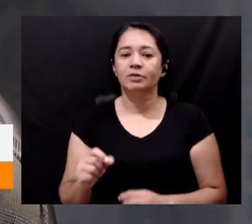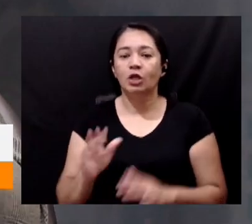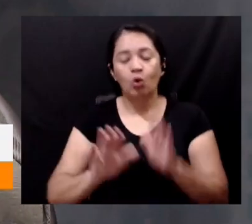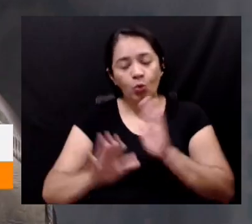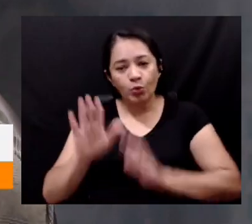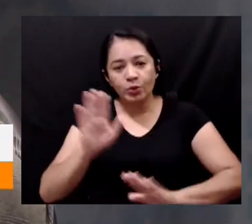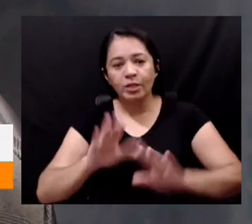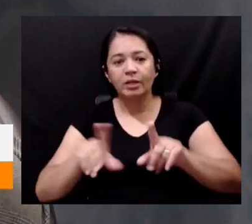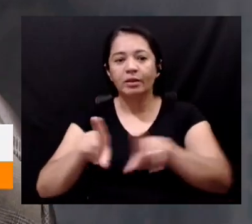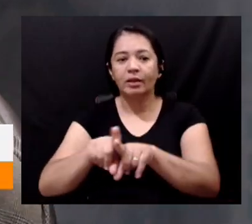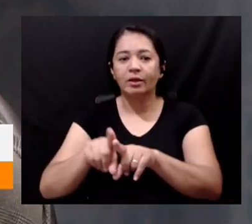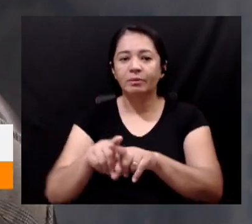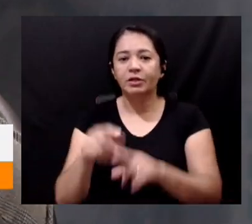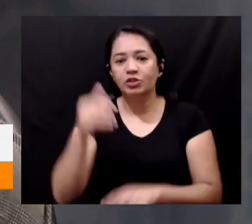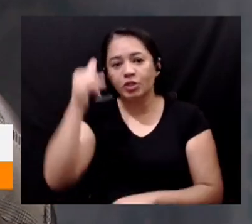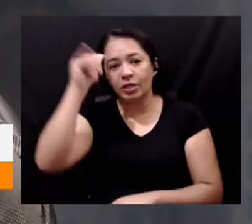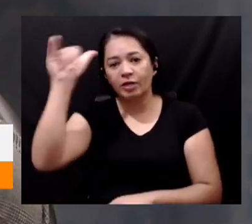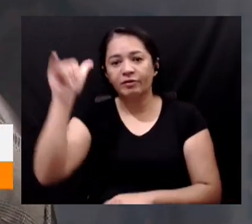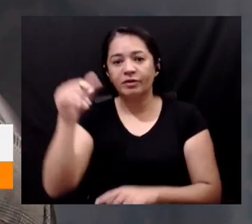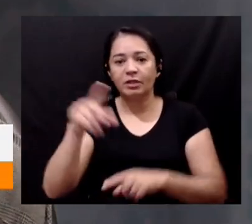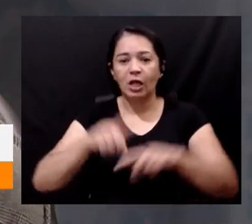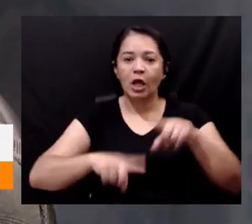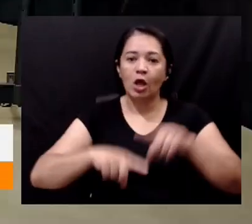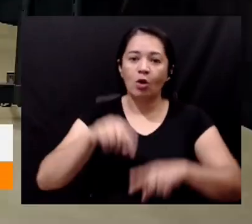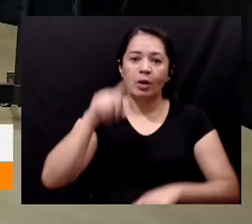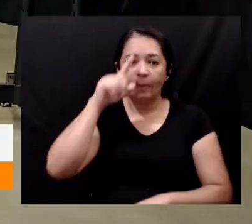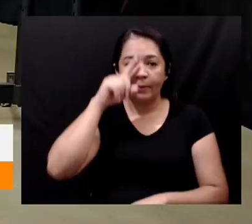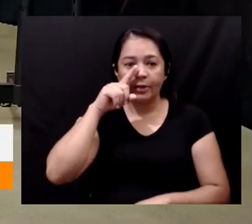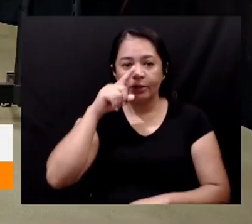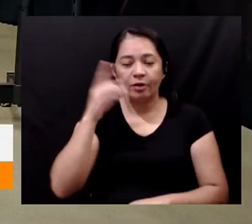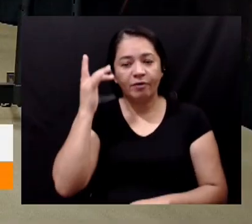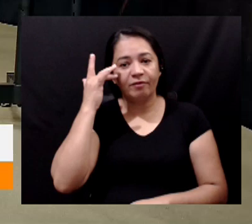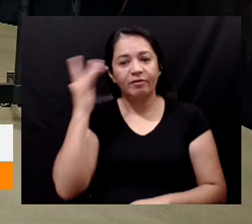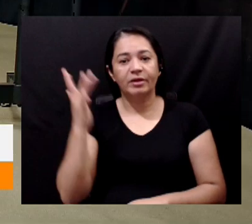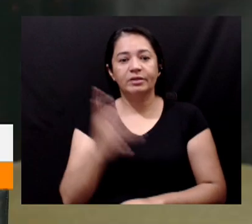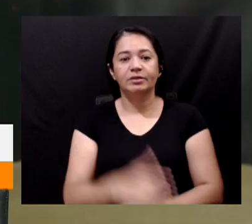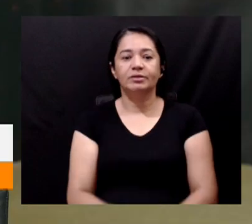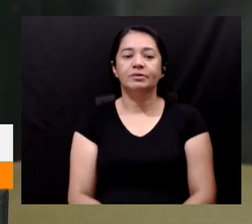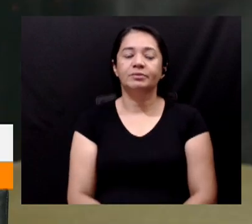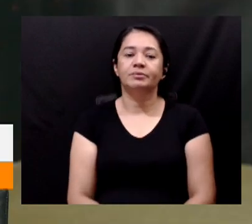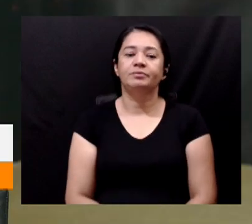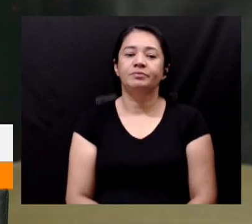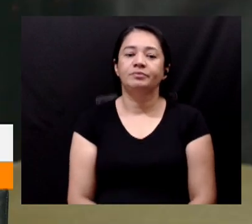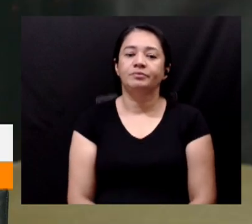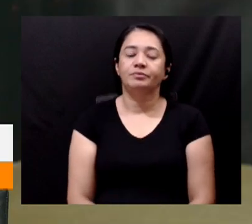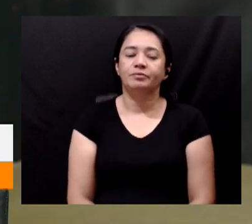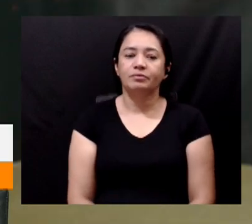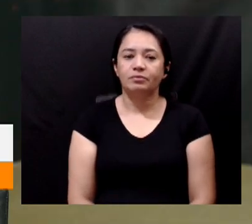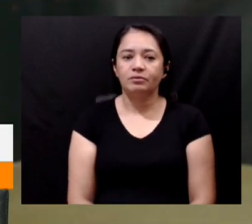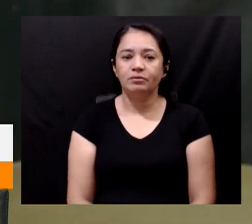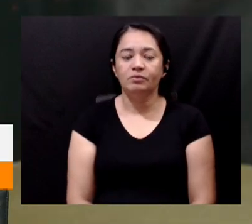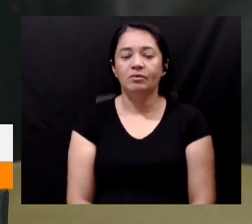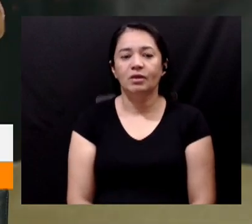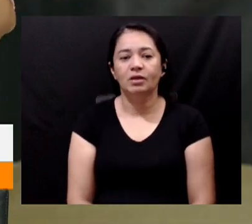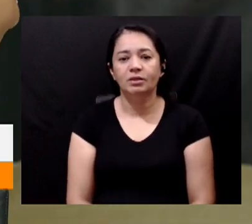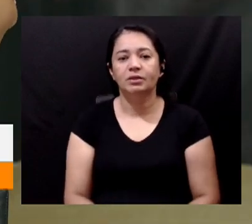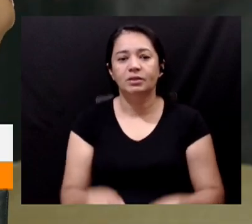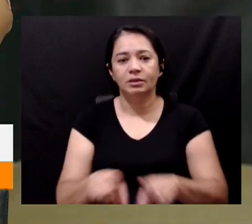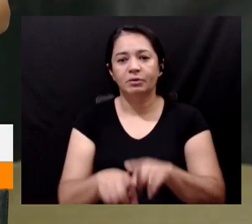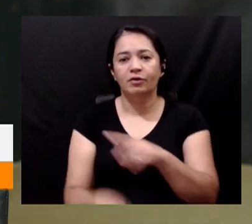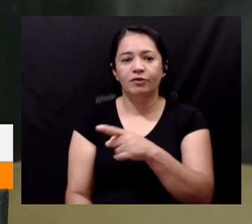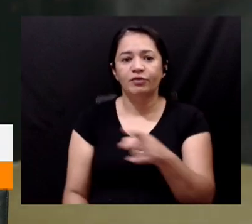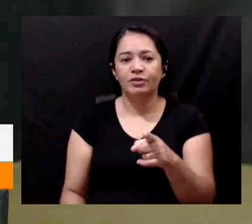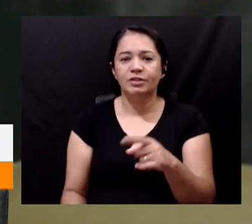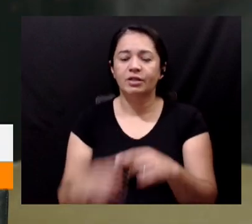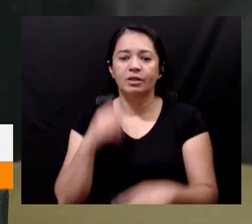Exato. coisas perigosas na Uhum. facilidade, né. Muito bom também essa questão aí de você estar conversando